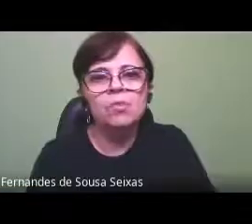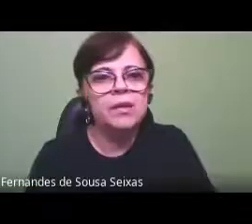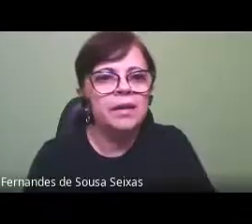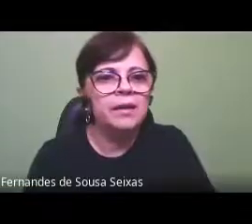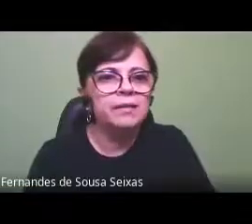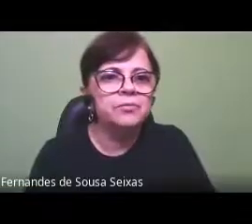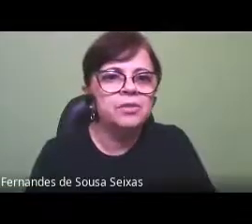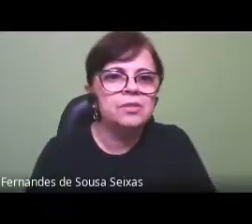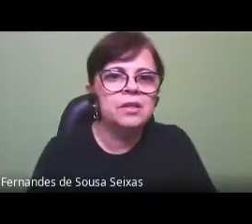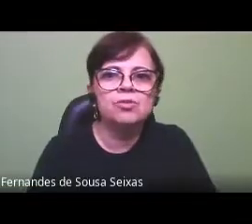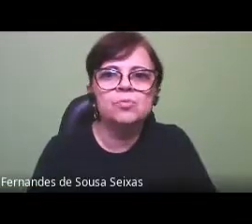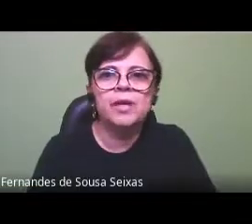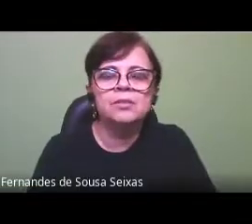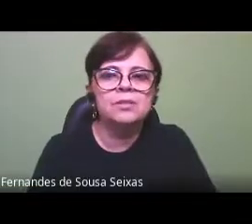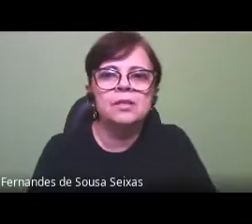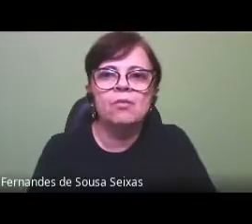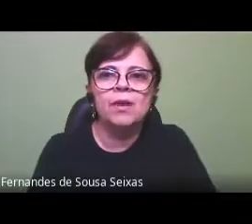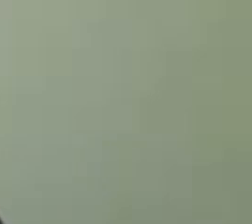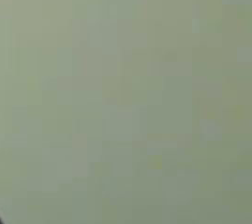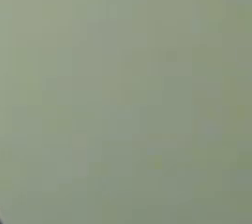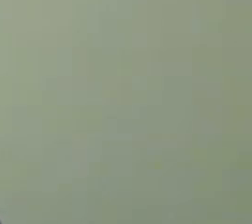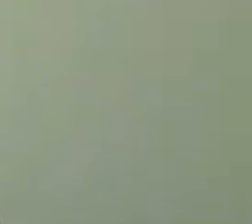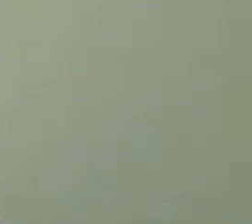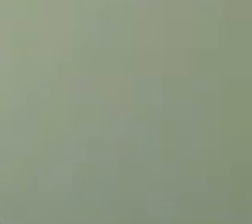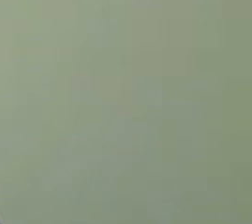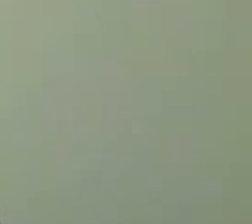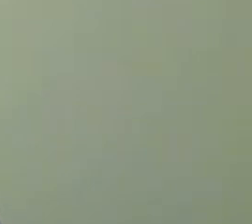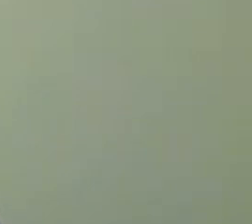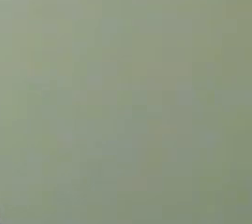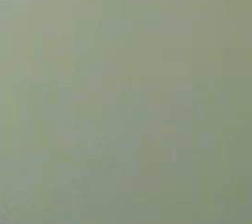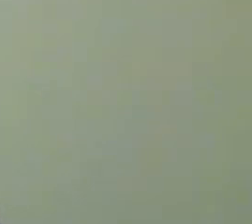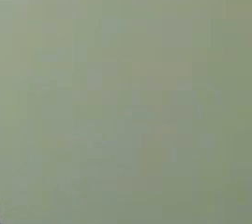Não é mulher, fiz o sinal de mulher que não é.